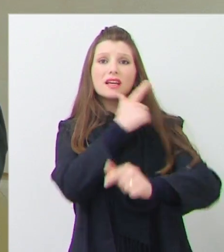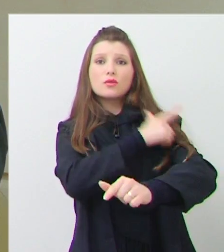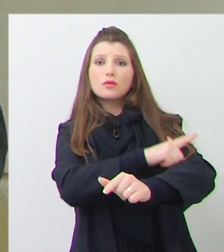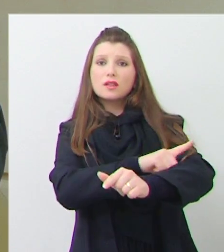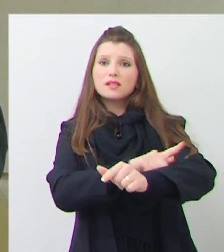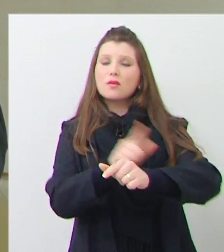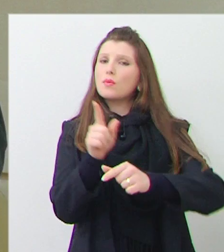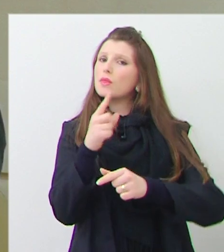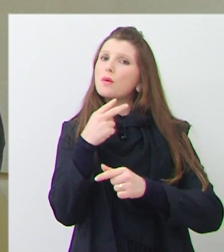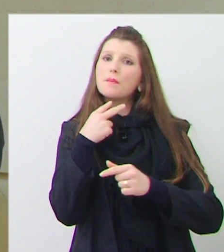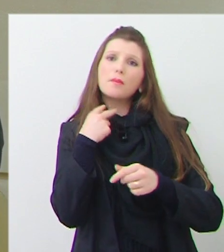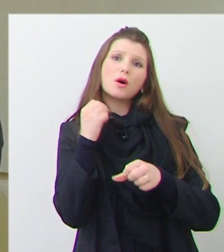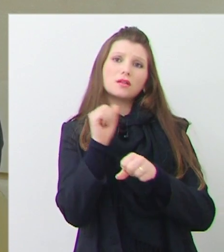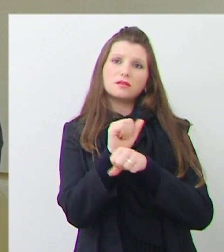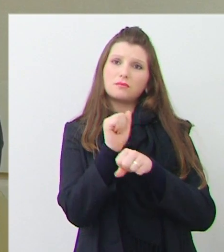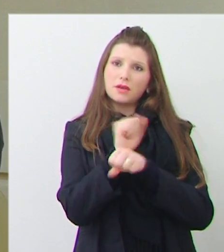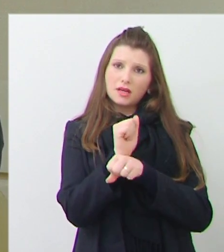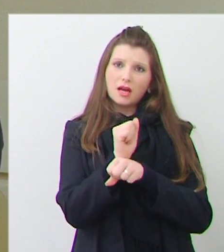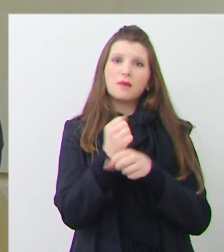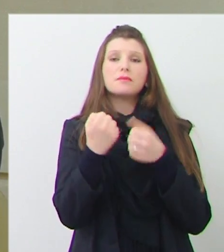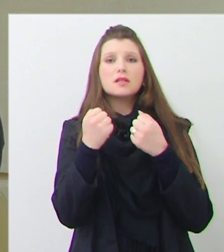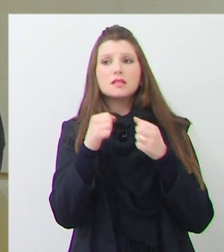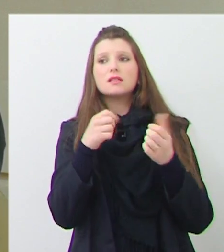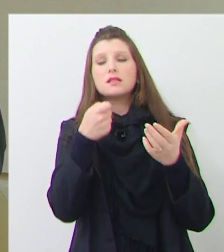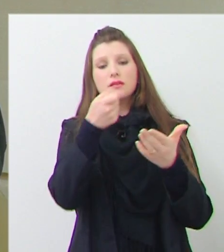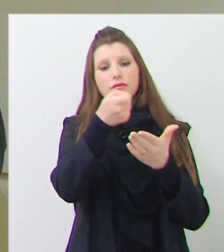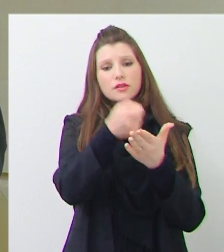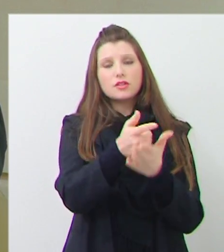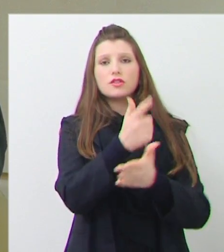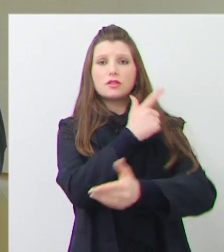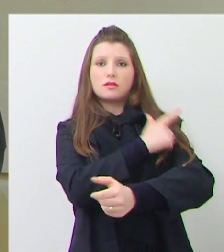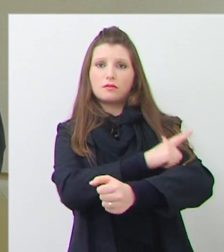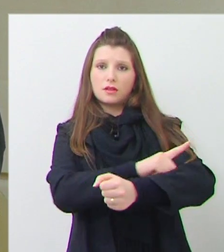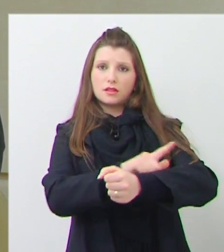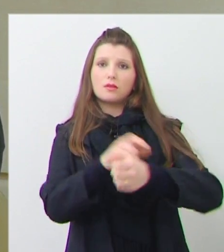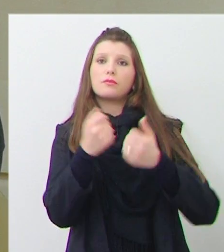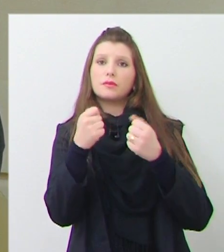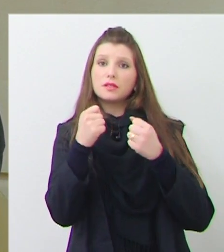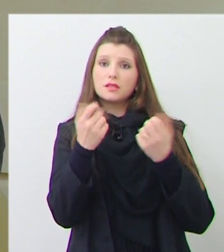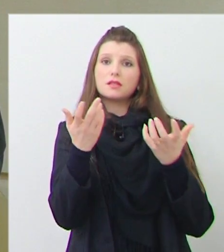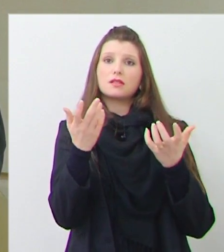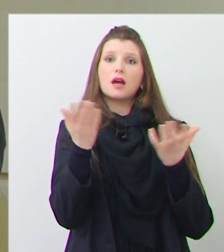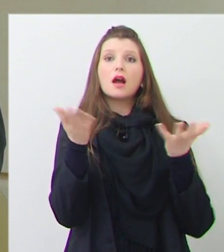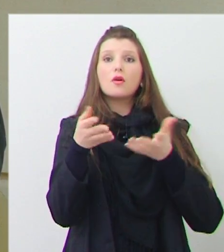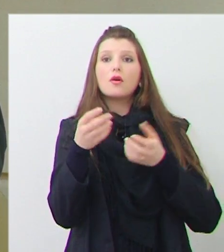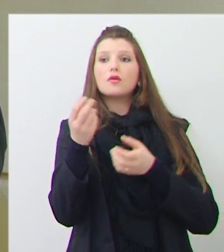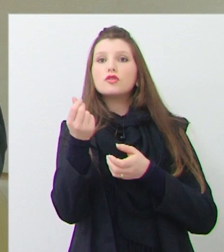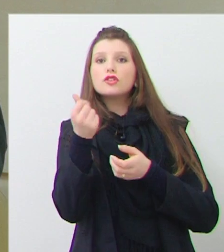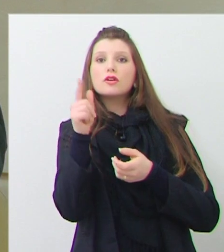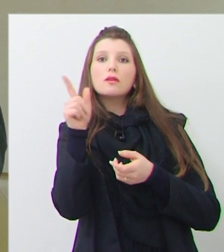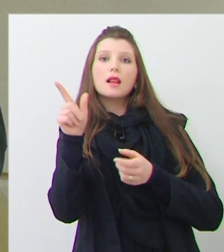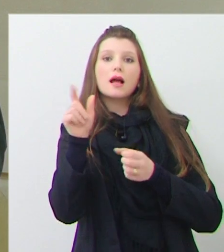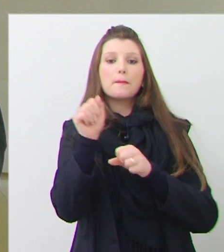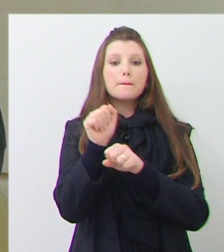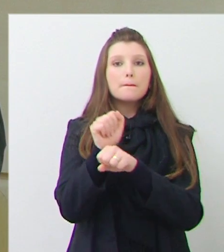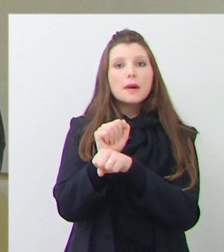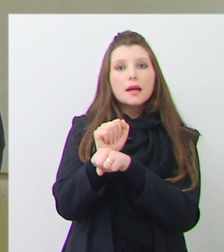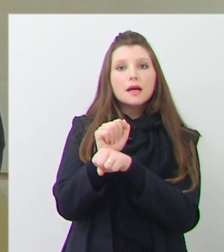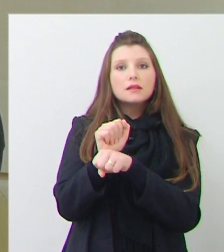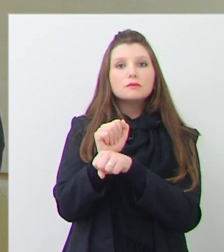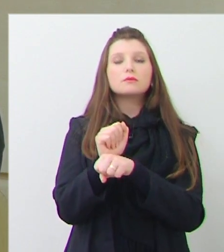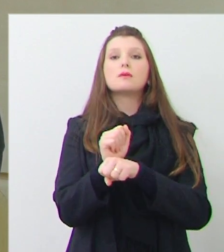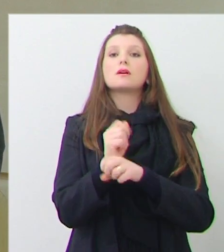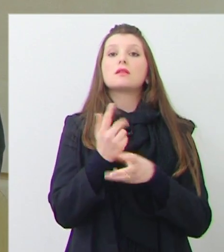vendido porque precisava investir na educação, e agora o dinheiro fica lá. Então, acho que temos que cobrar